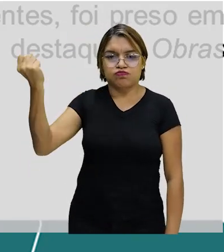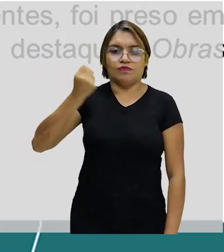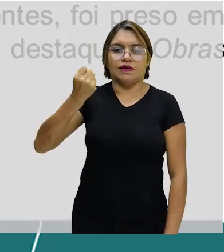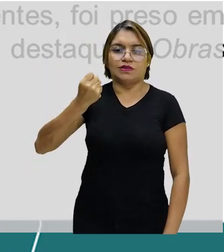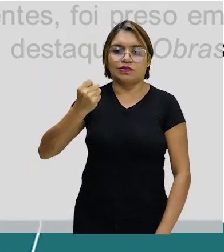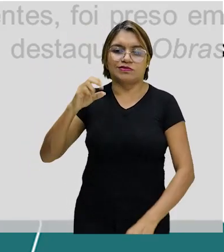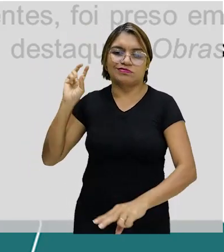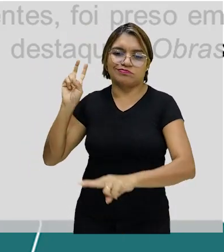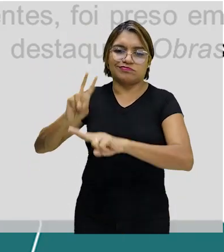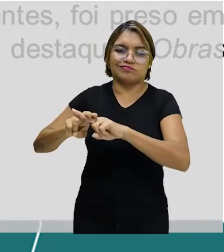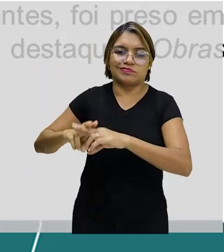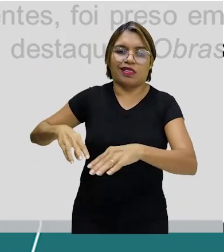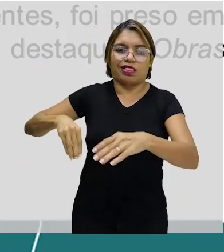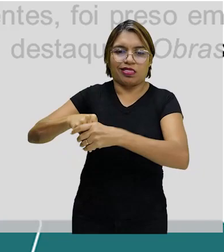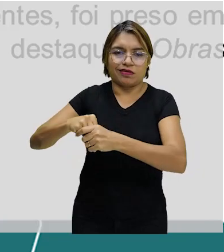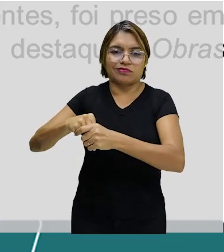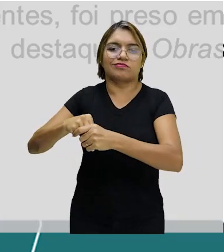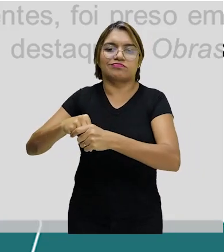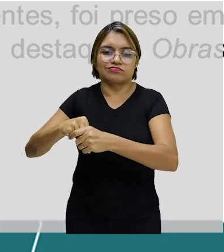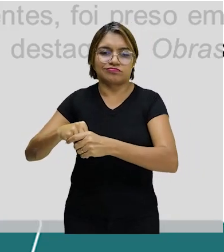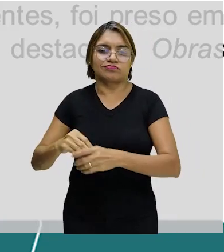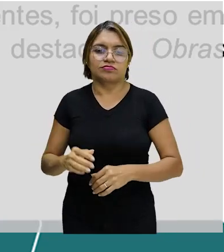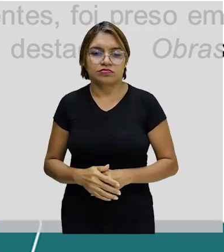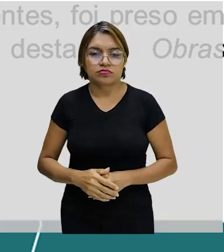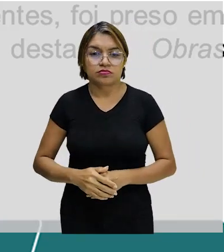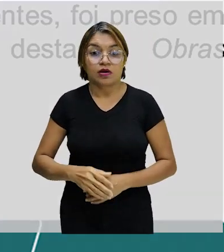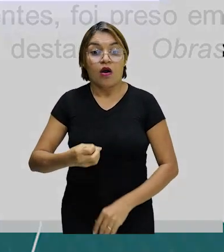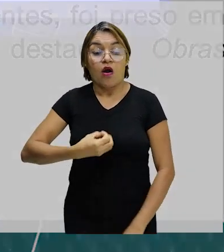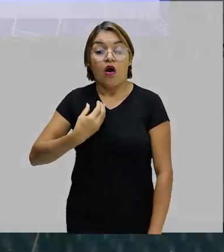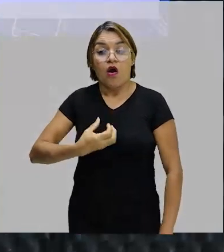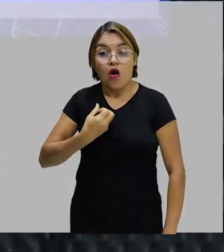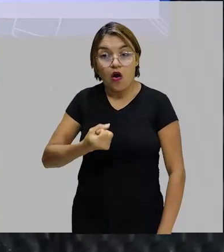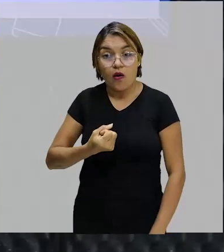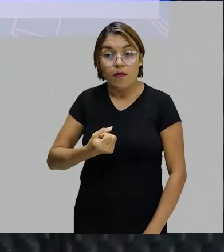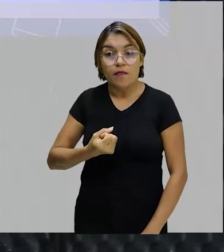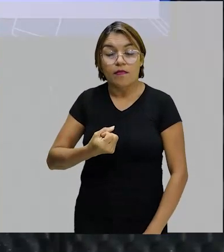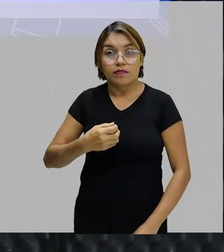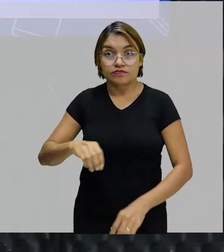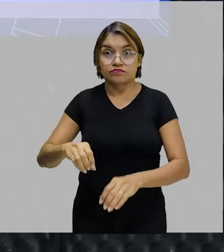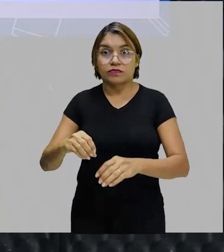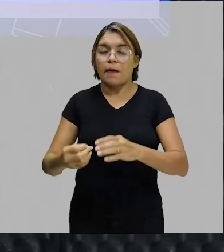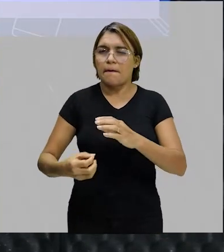são Obras Poéticas, de 1768, e Vila Rica, de